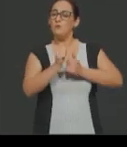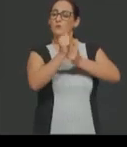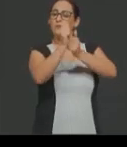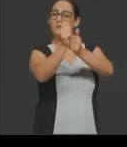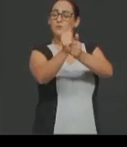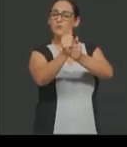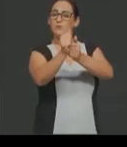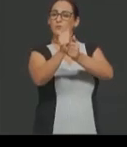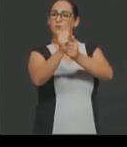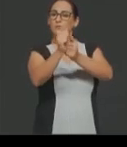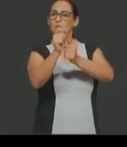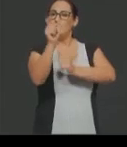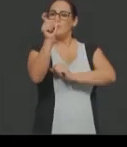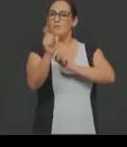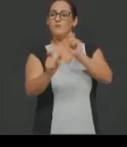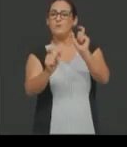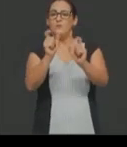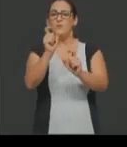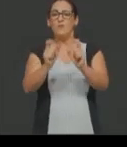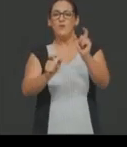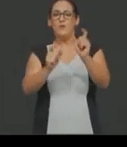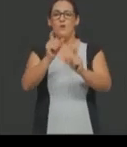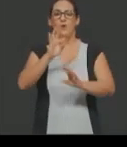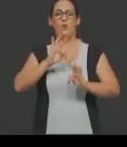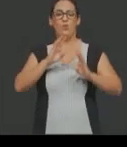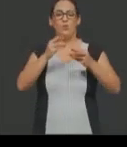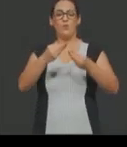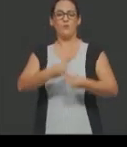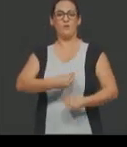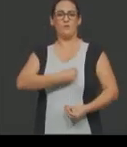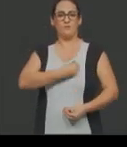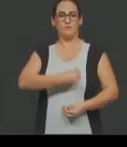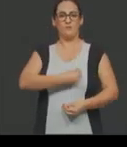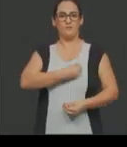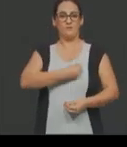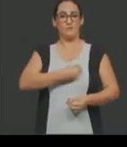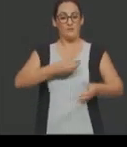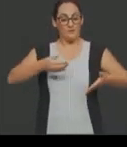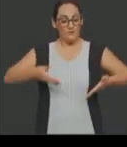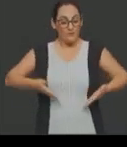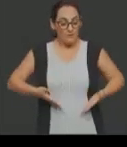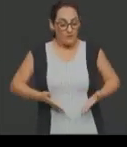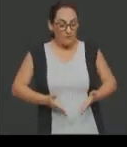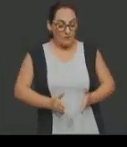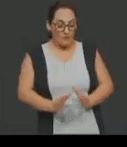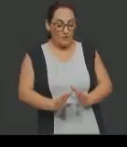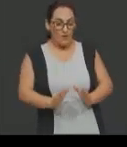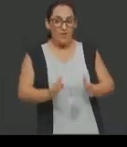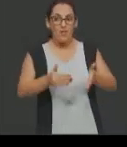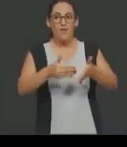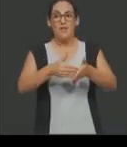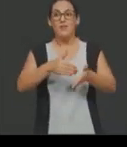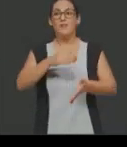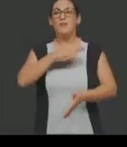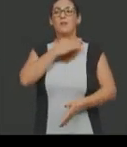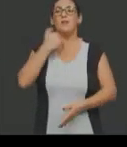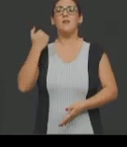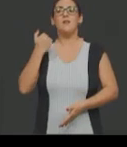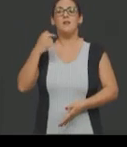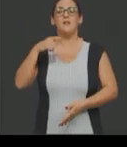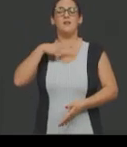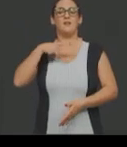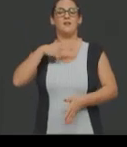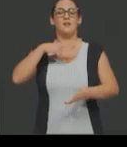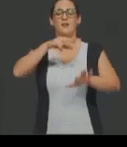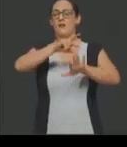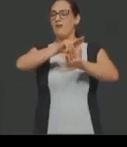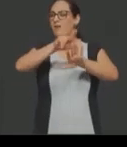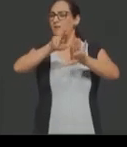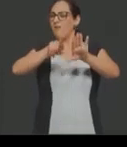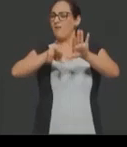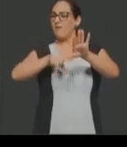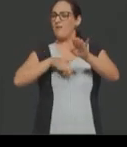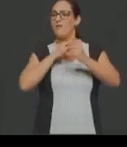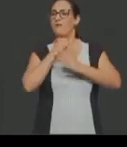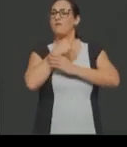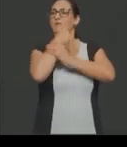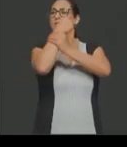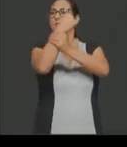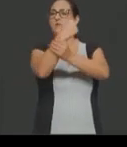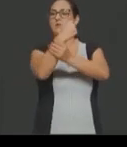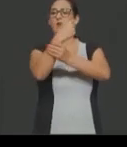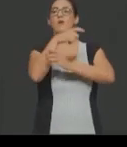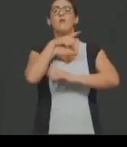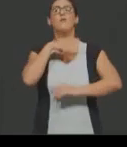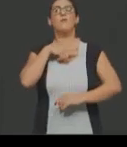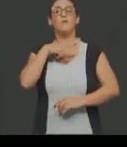cidadão ao longo da sua vida, né? Desde seu nascimento, então, até a sua morte, a gente tem aí uma série de garantias, né? Uma série de